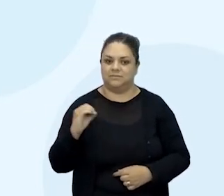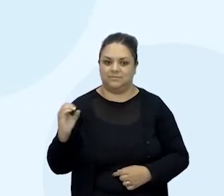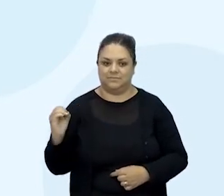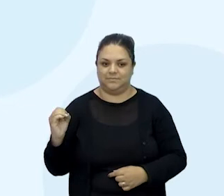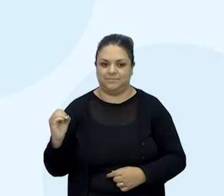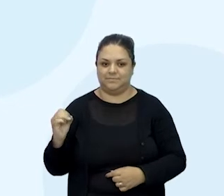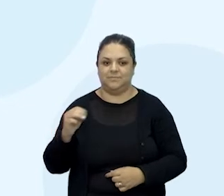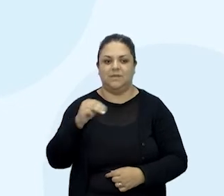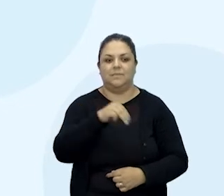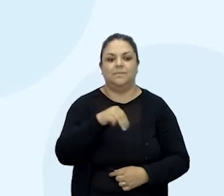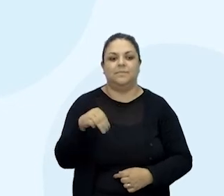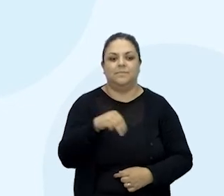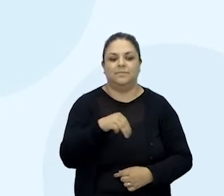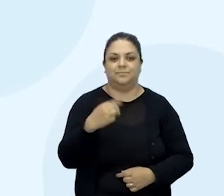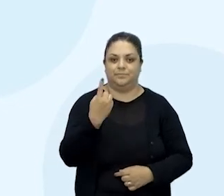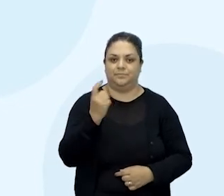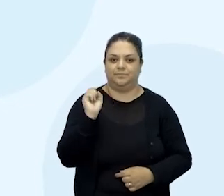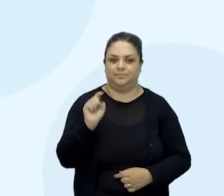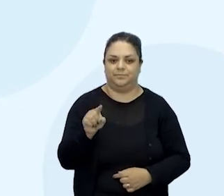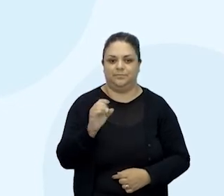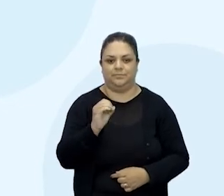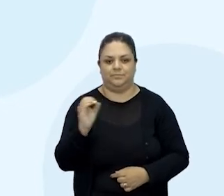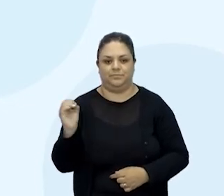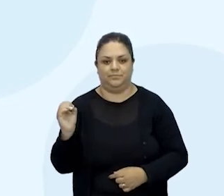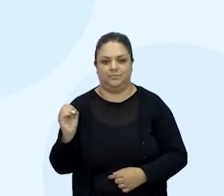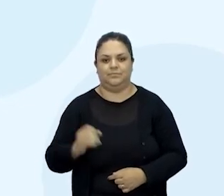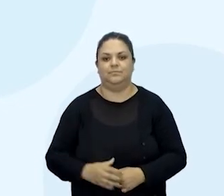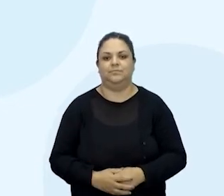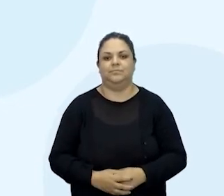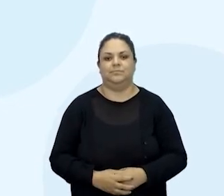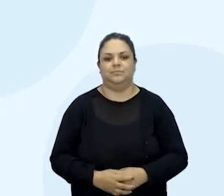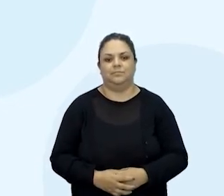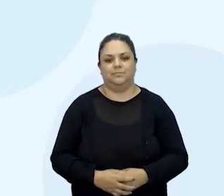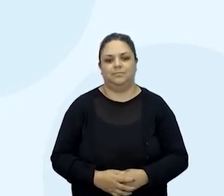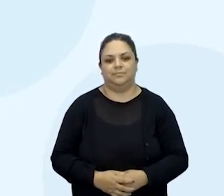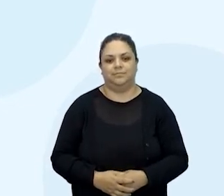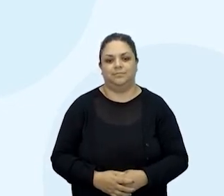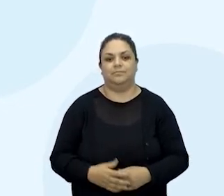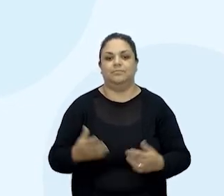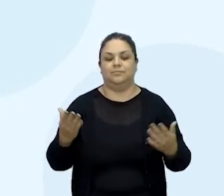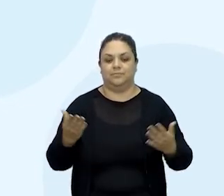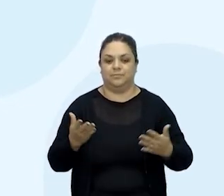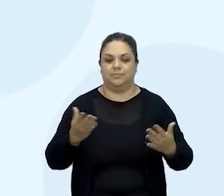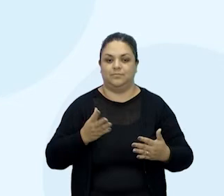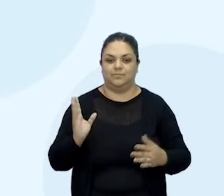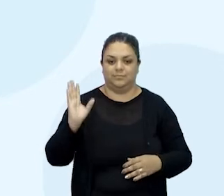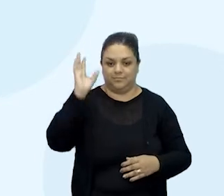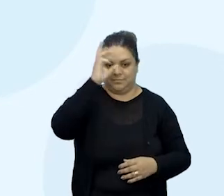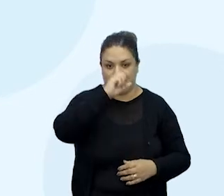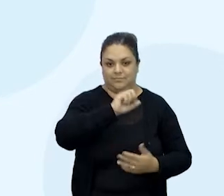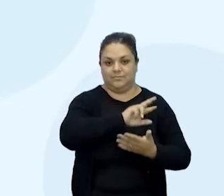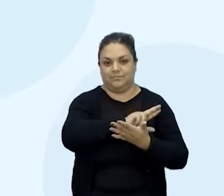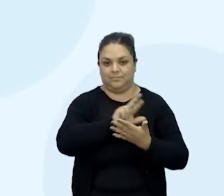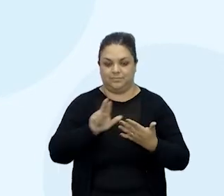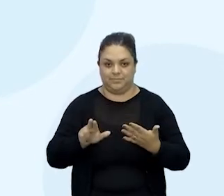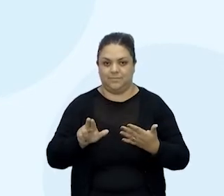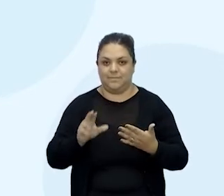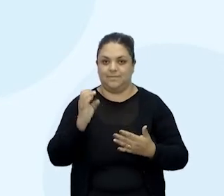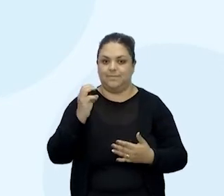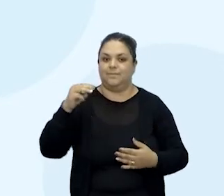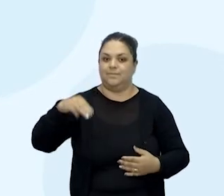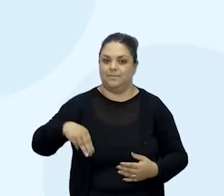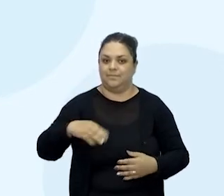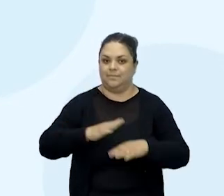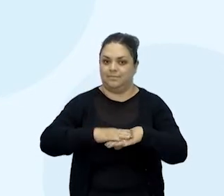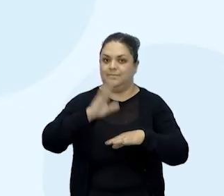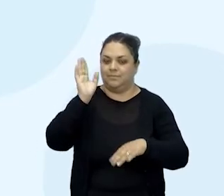lembrando a todos, né? O que a gente vai mais estar trabalhando é a unidade do centímetro.